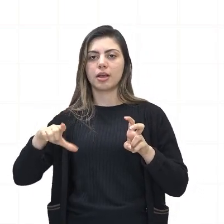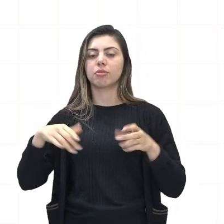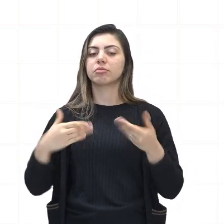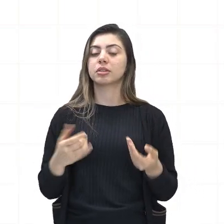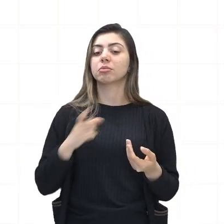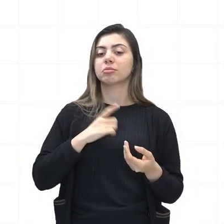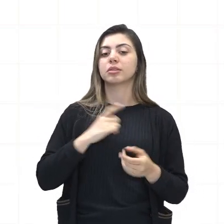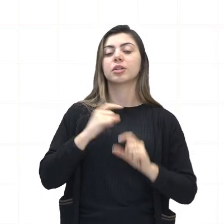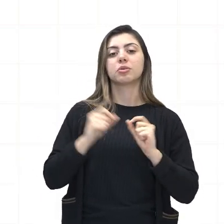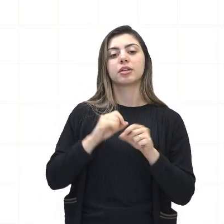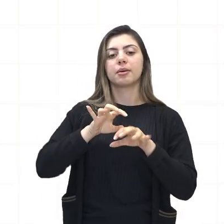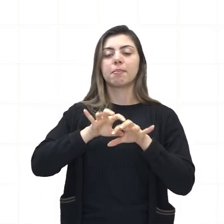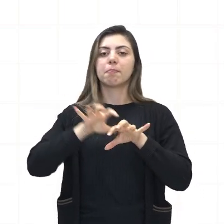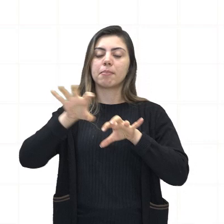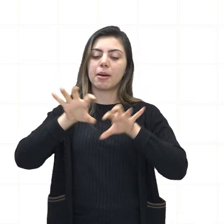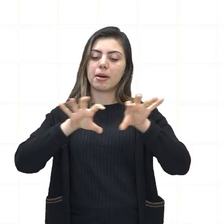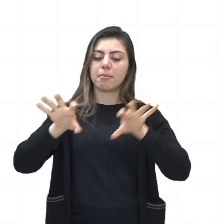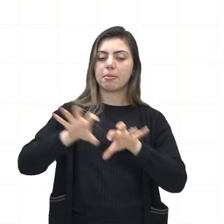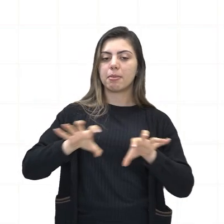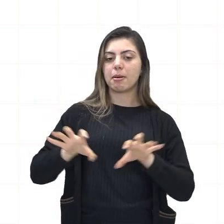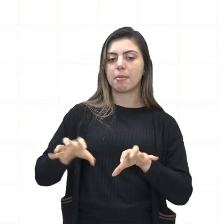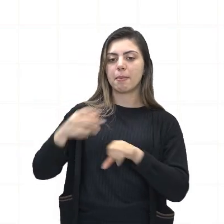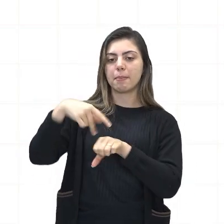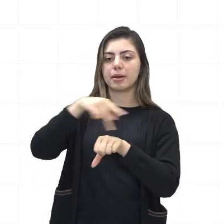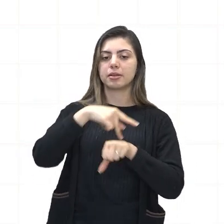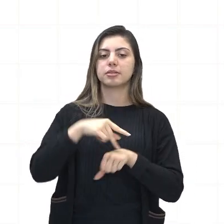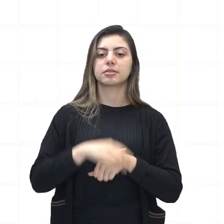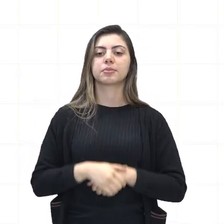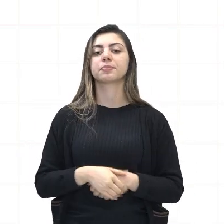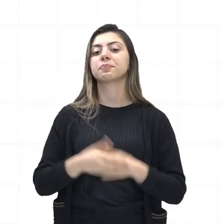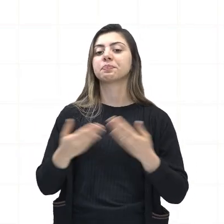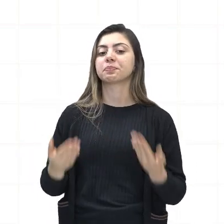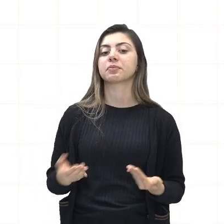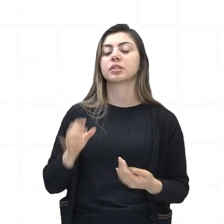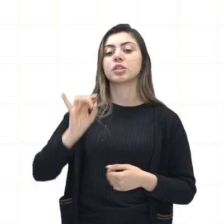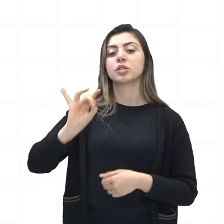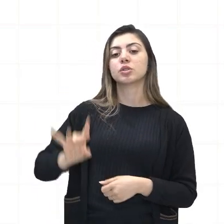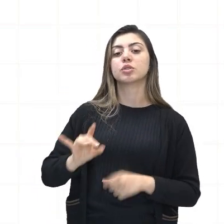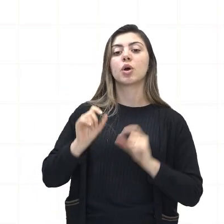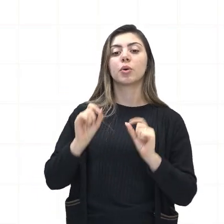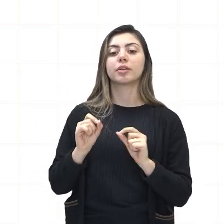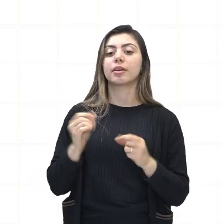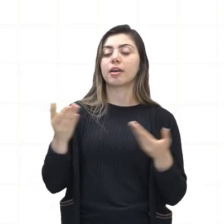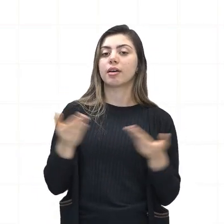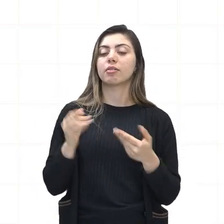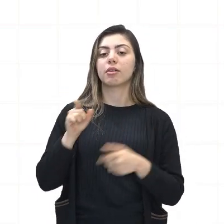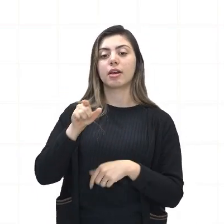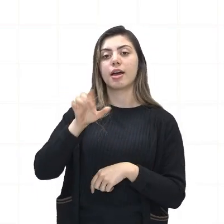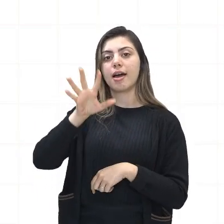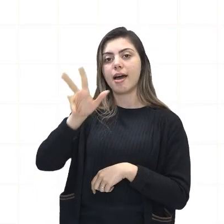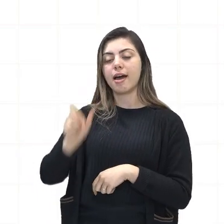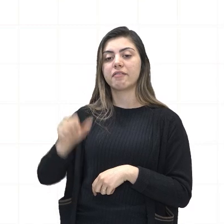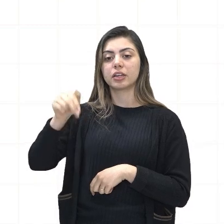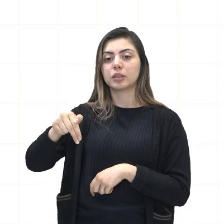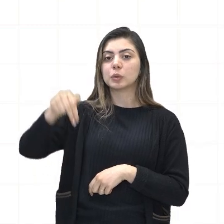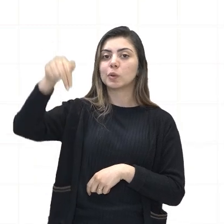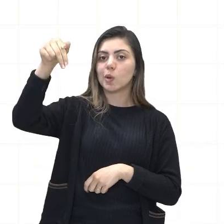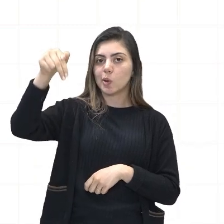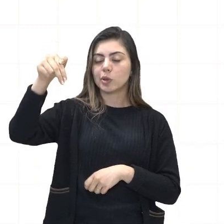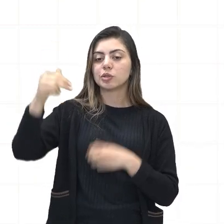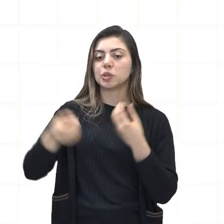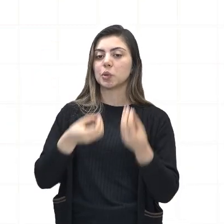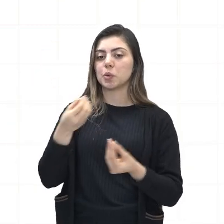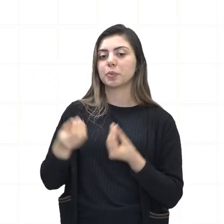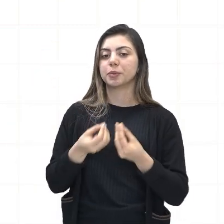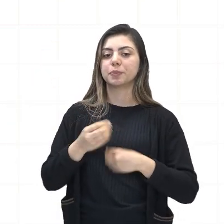de proximidade dos países. Olha só aí, ó, apenas a África Setentrional, a parte de cima, a parte norte